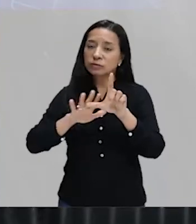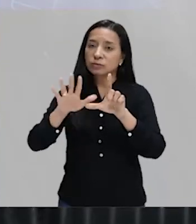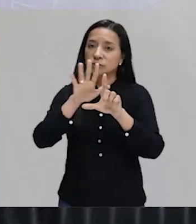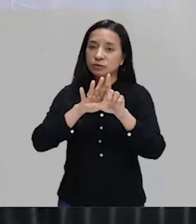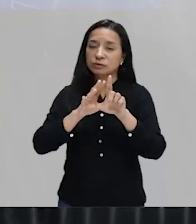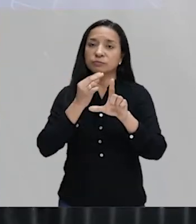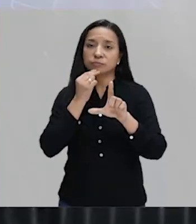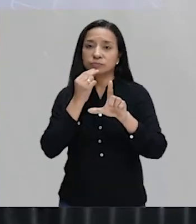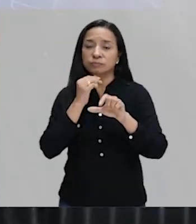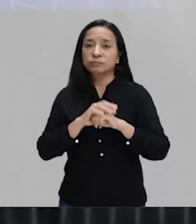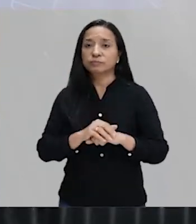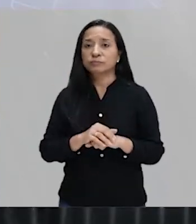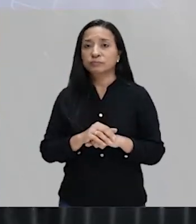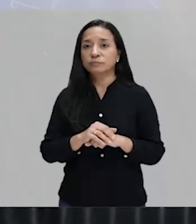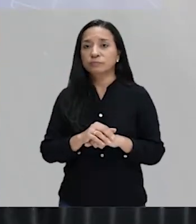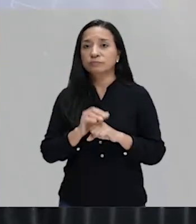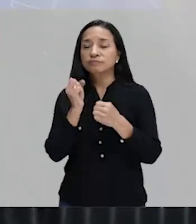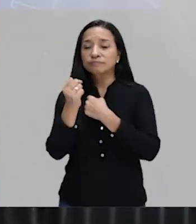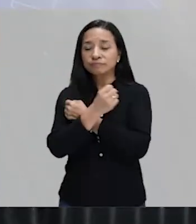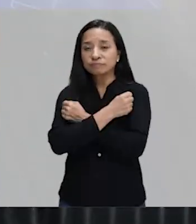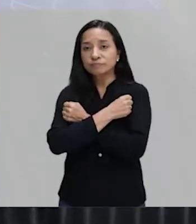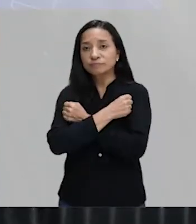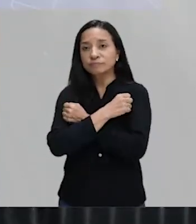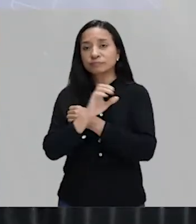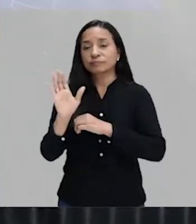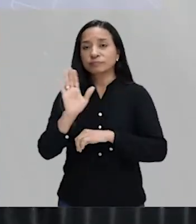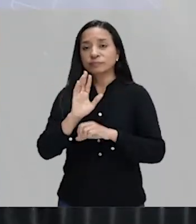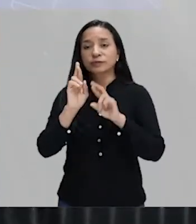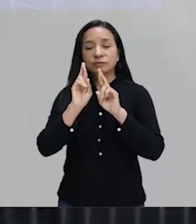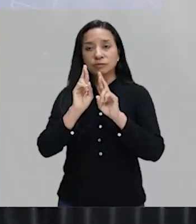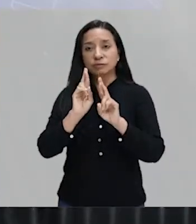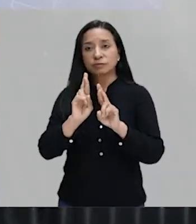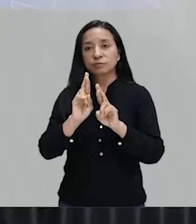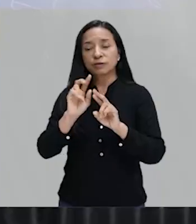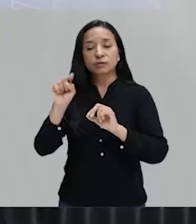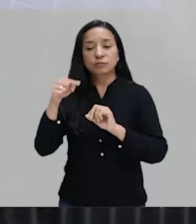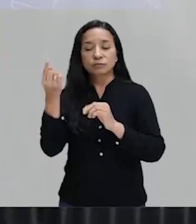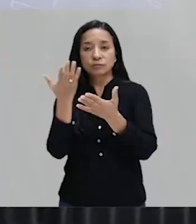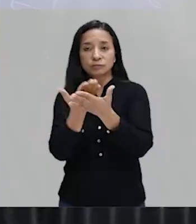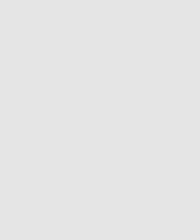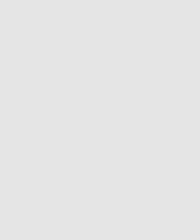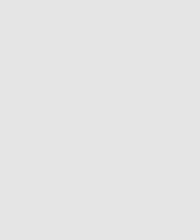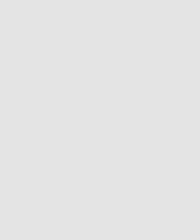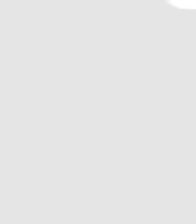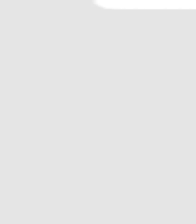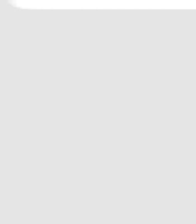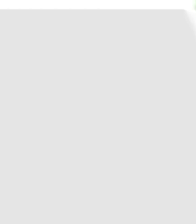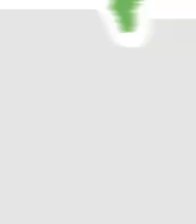plataforma Gonçalves Dias, tá certo? Um grande abraço e eu aguardo vocês na próxima aula.